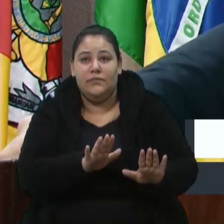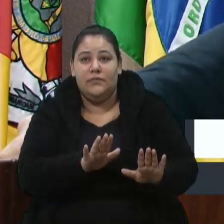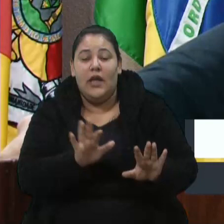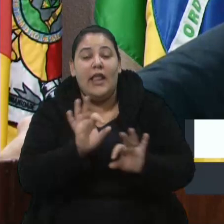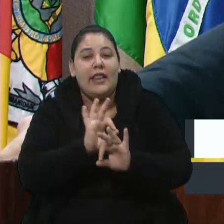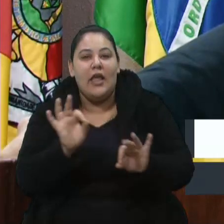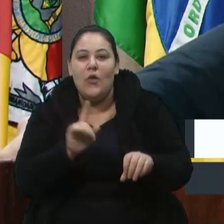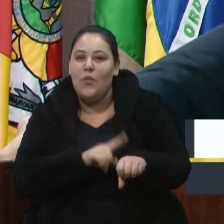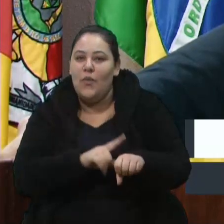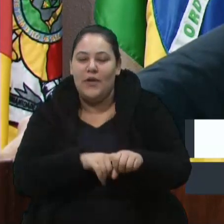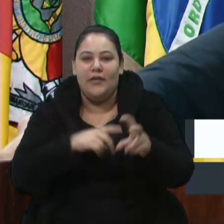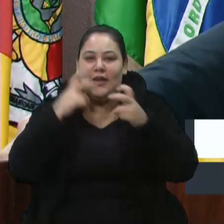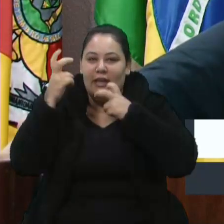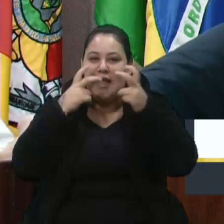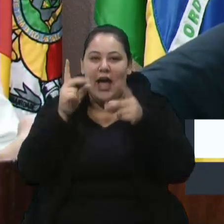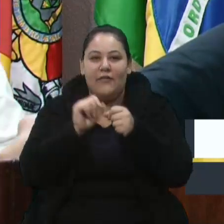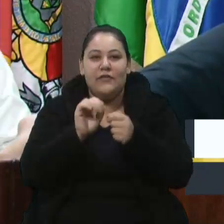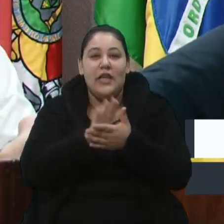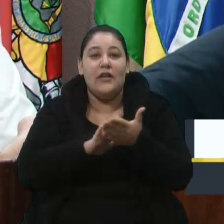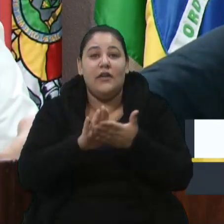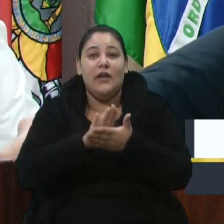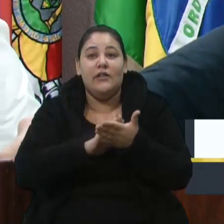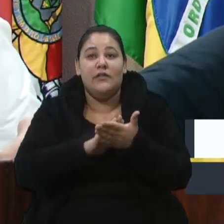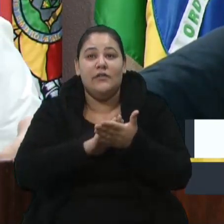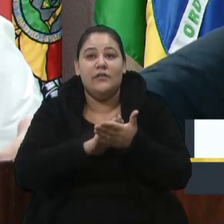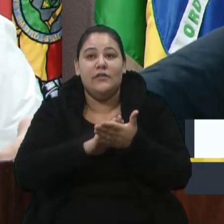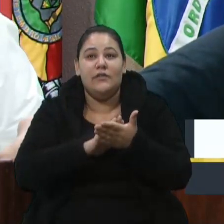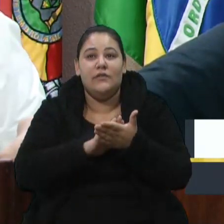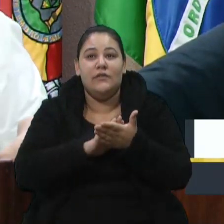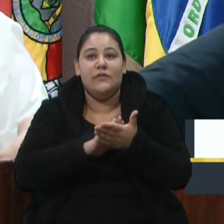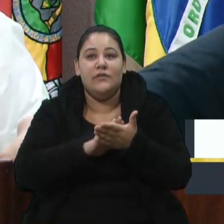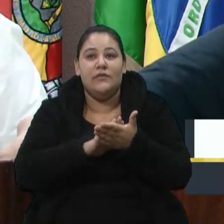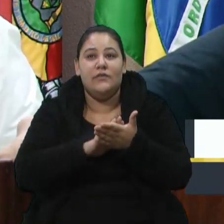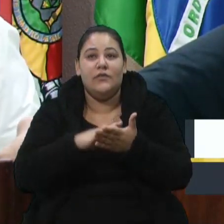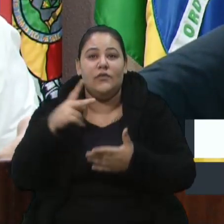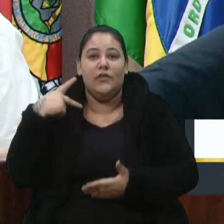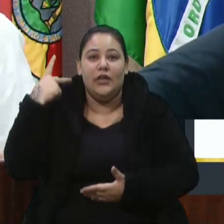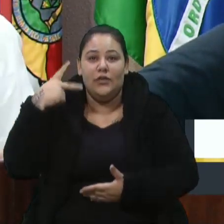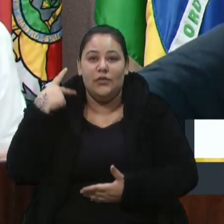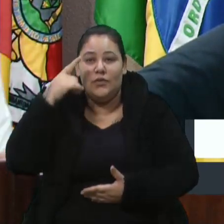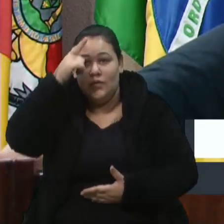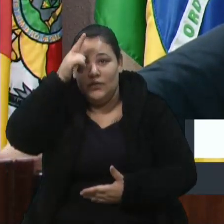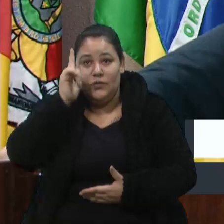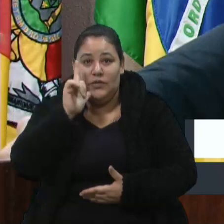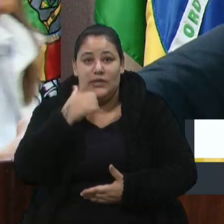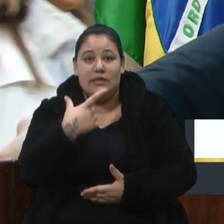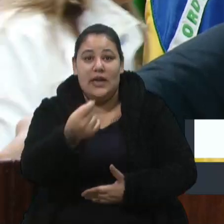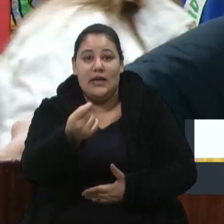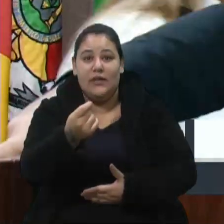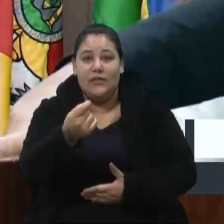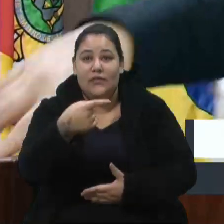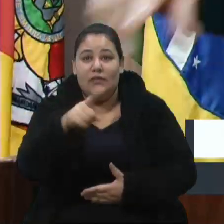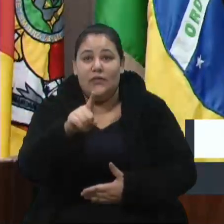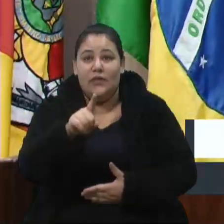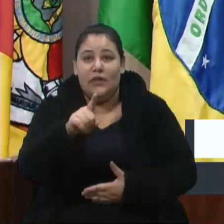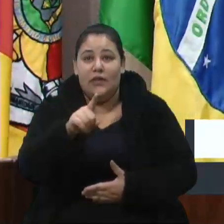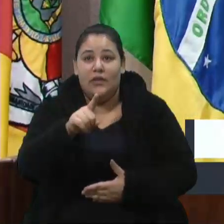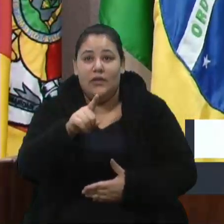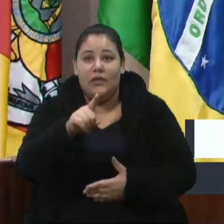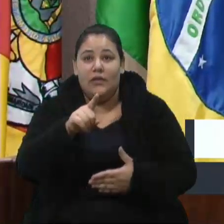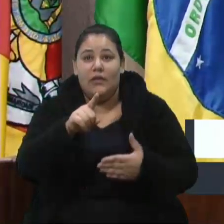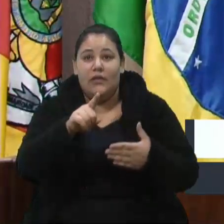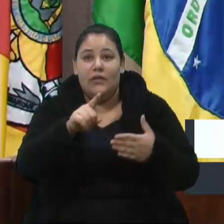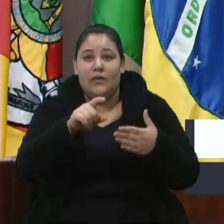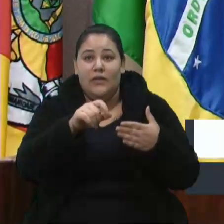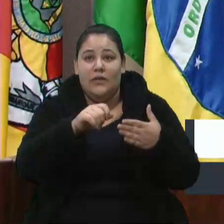nenhum momento elas fizeram nada. Foi no momento, o vereador Lucas, que o senhor saiu, que estava conversando comigo, e foi lá, abriu a porta e mandou todo mundo, incitou